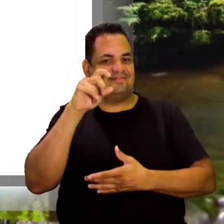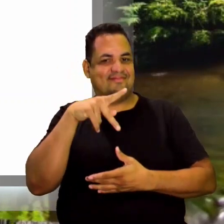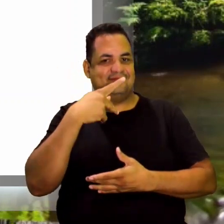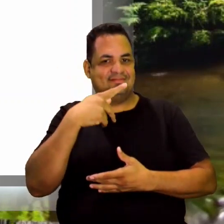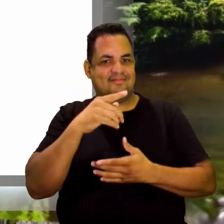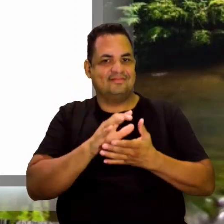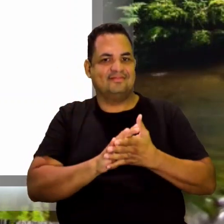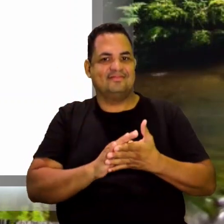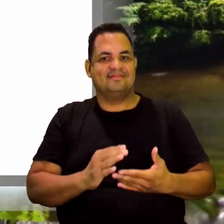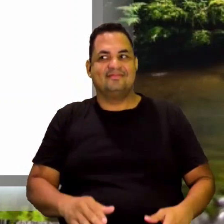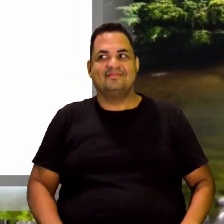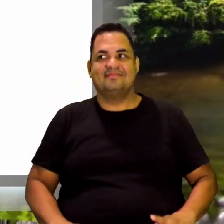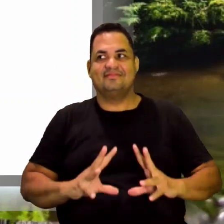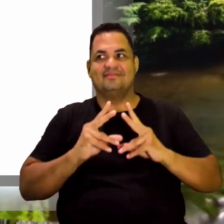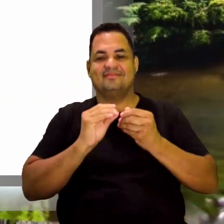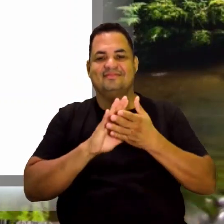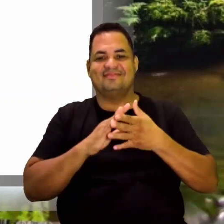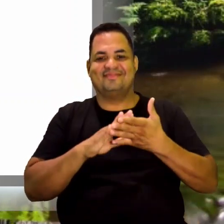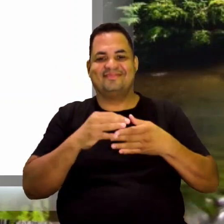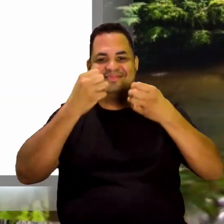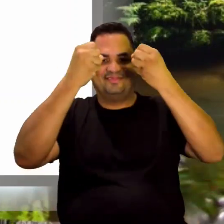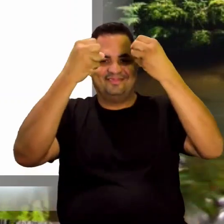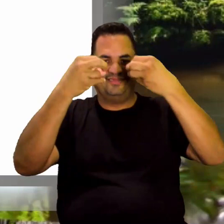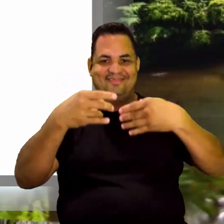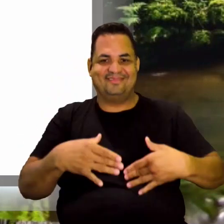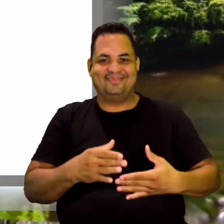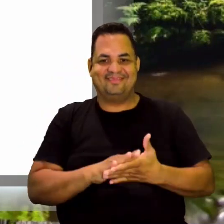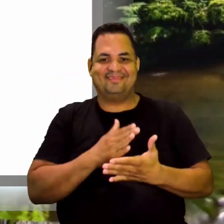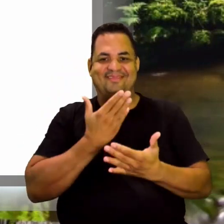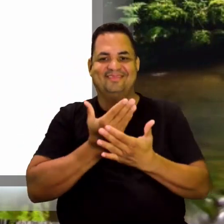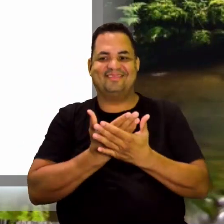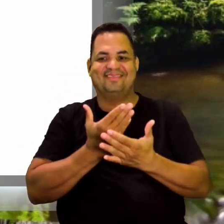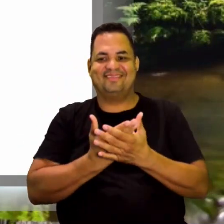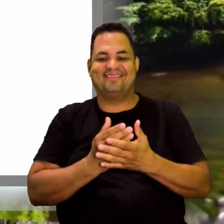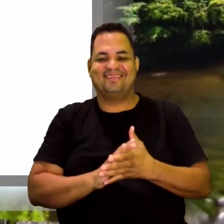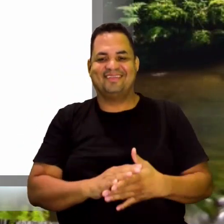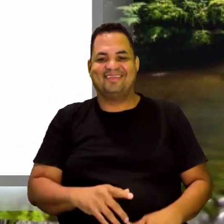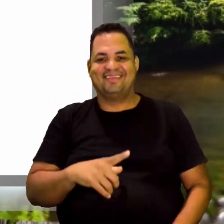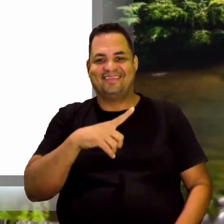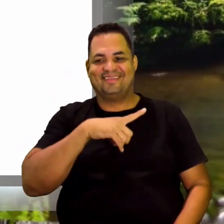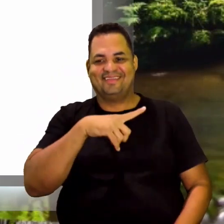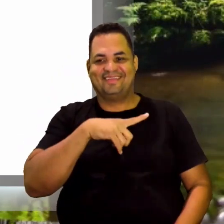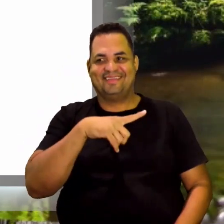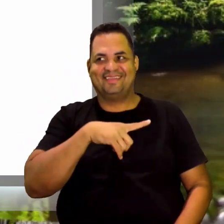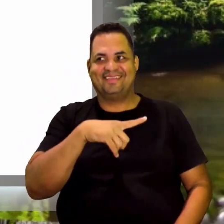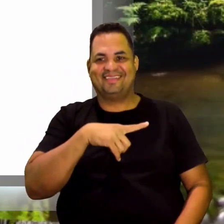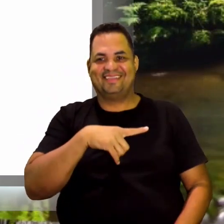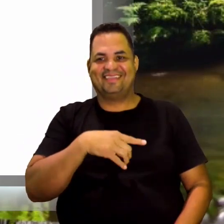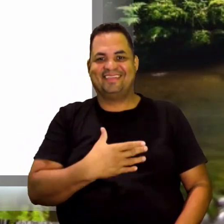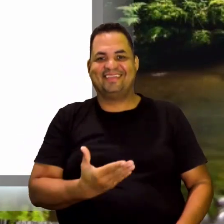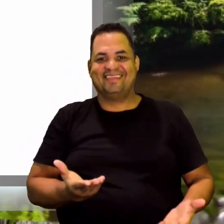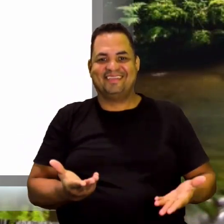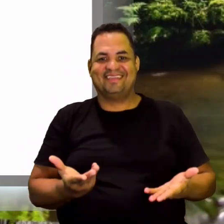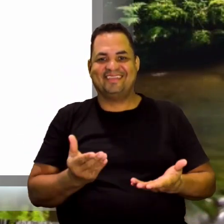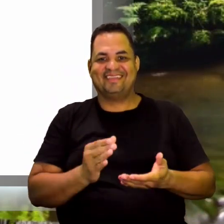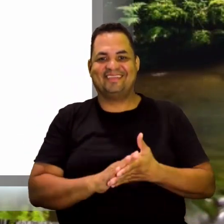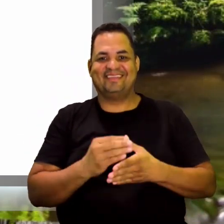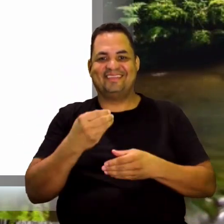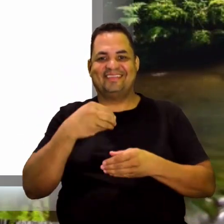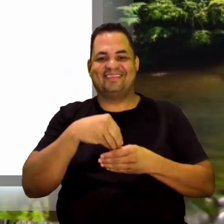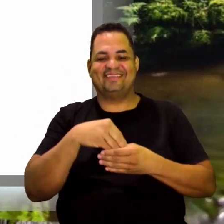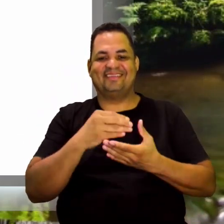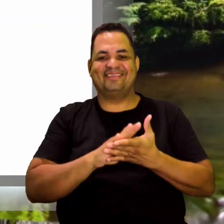isso, tudo isso foi abordado aqui na nossa aula e é o que tem a ver com